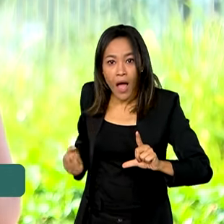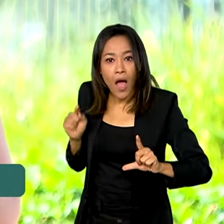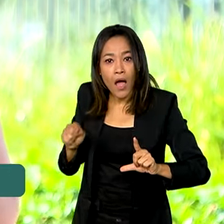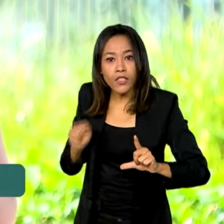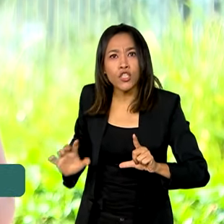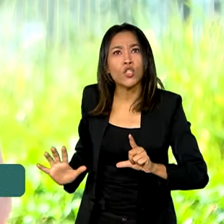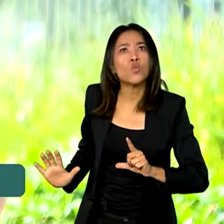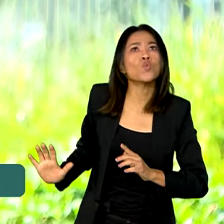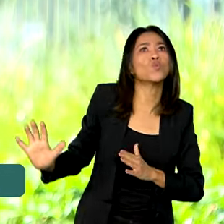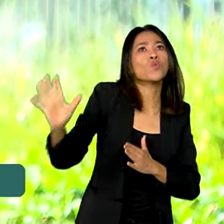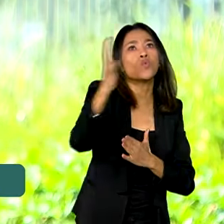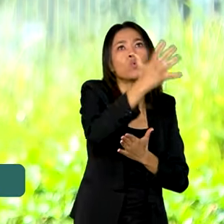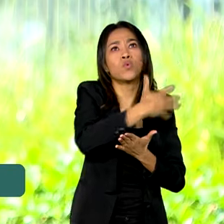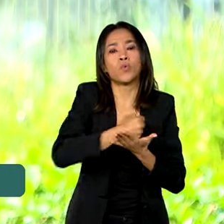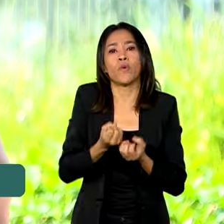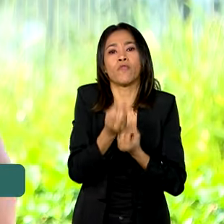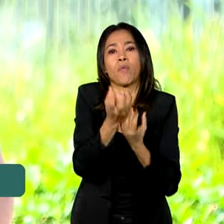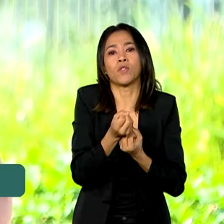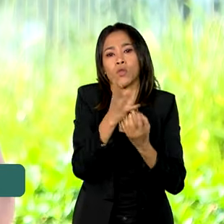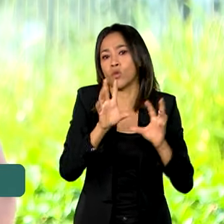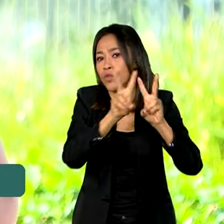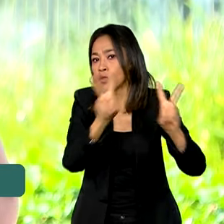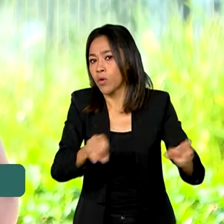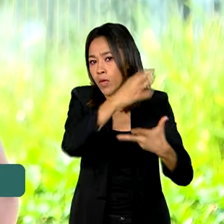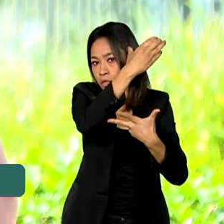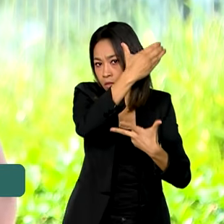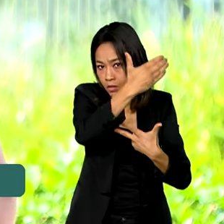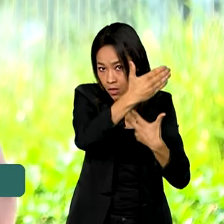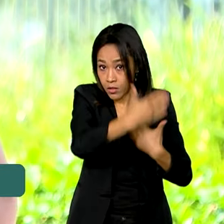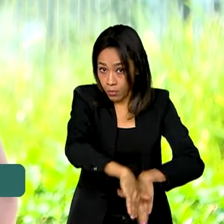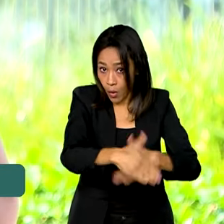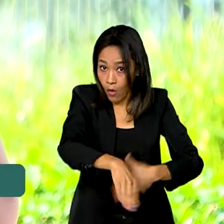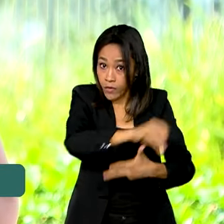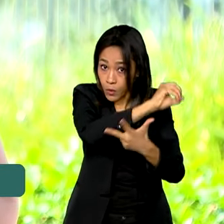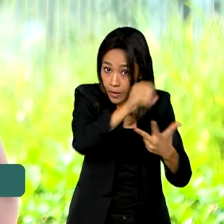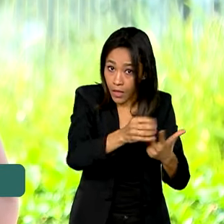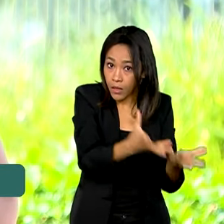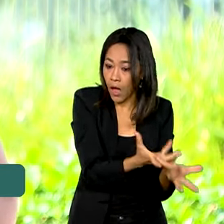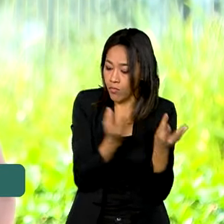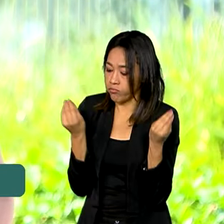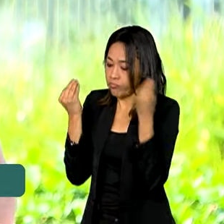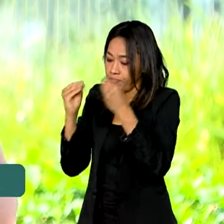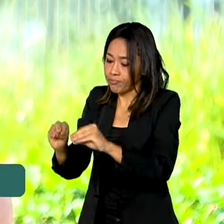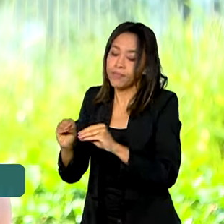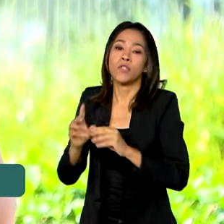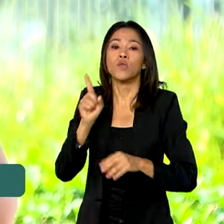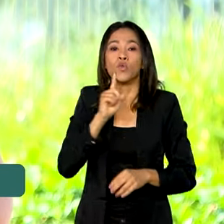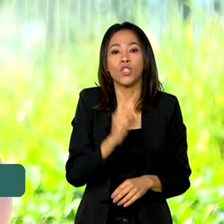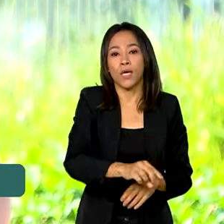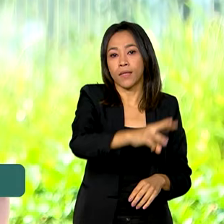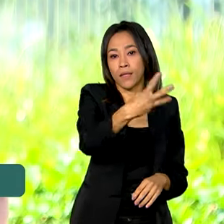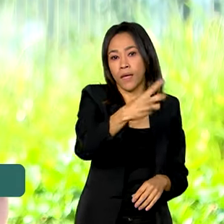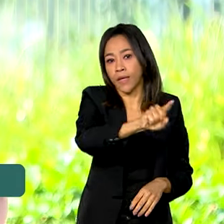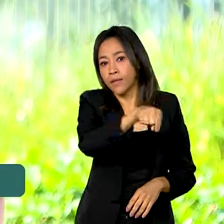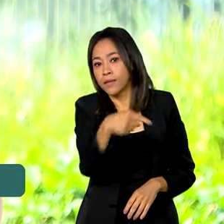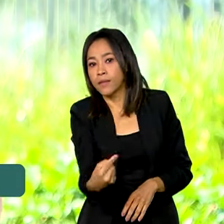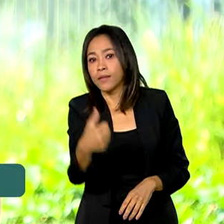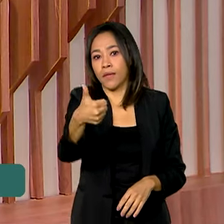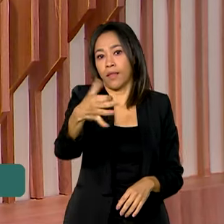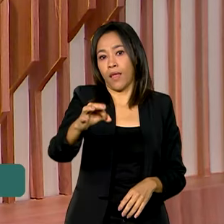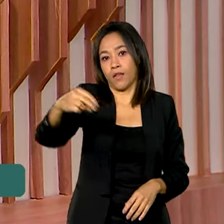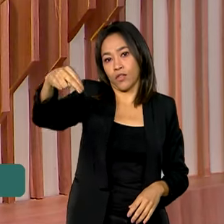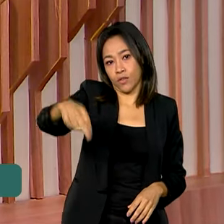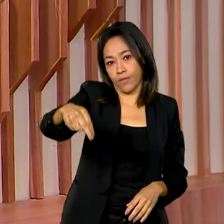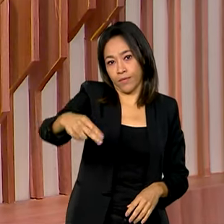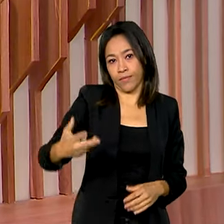todos os dados referentes ao exame as provas do Enem neste ano vão ser aplicadas nos dias 3 e 10 de